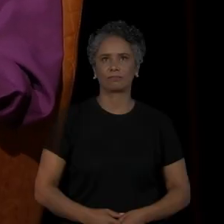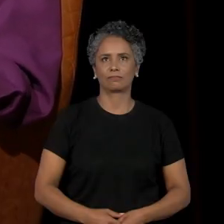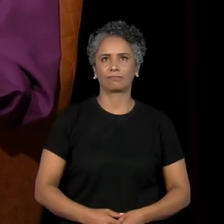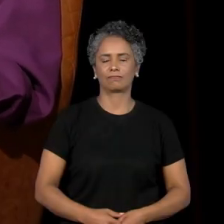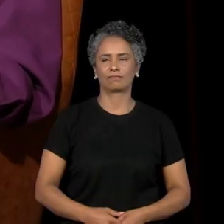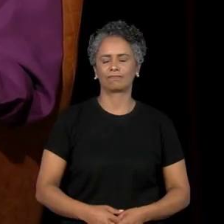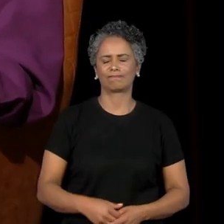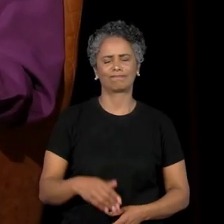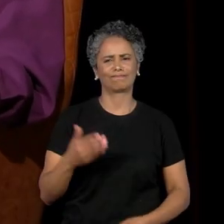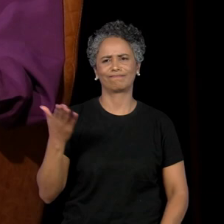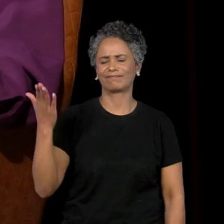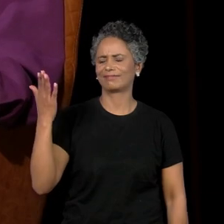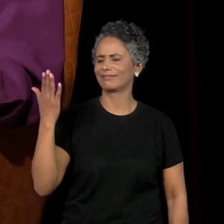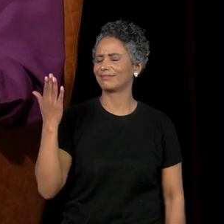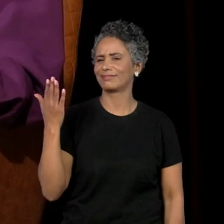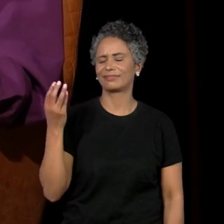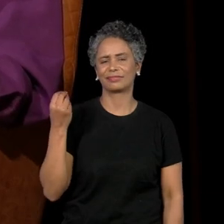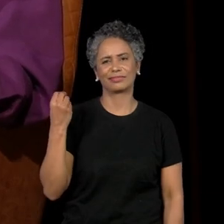Pode.